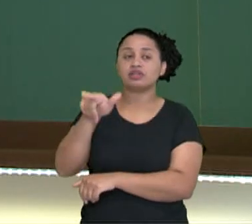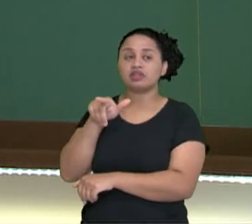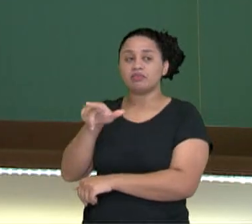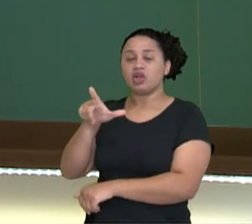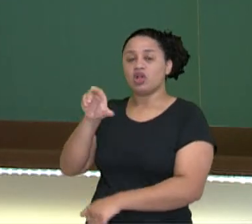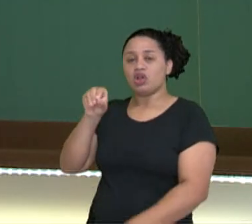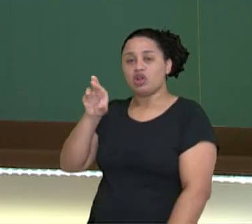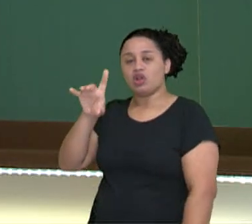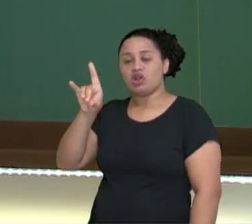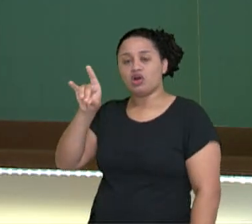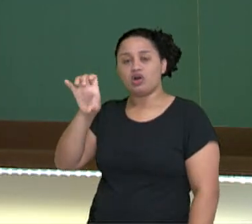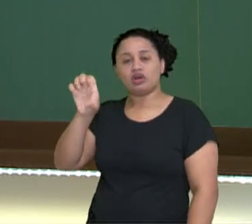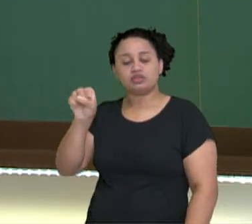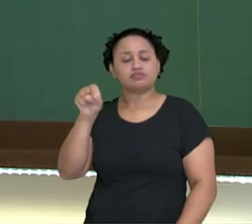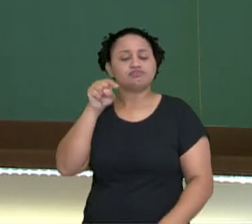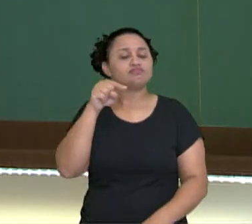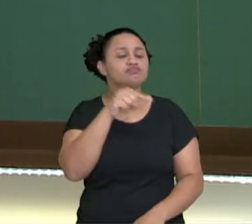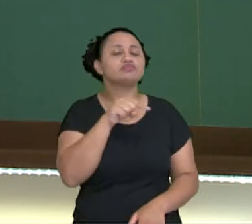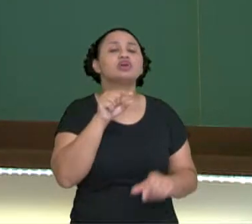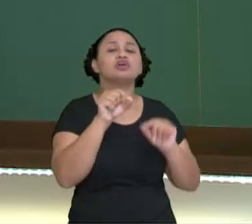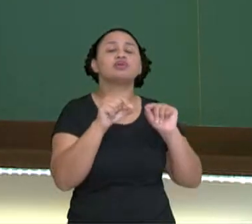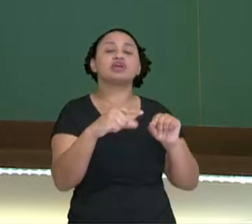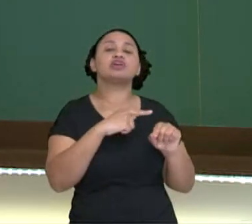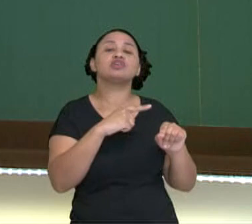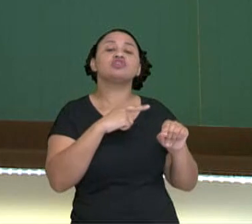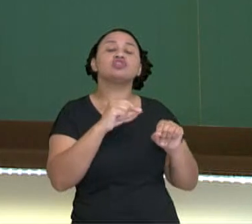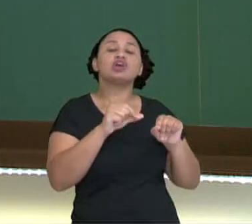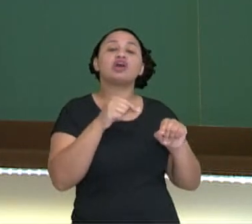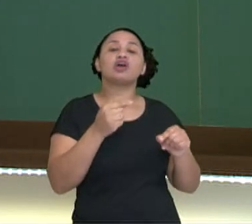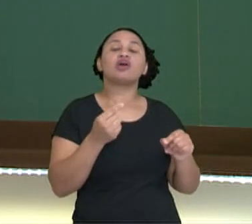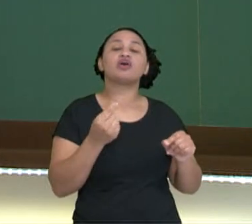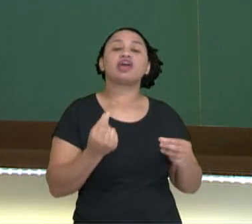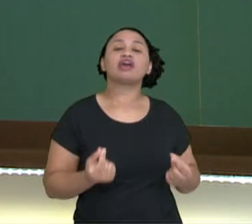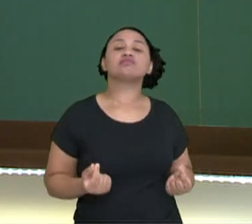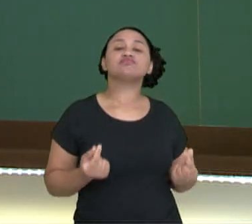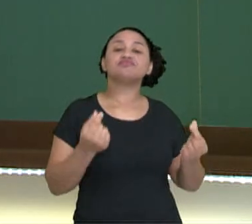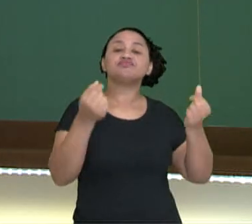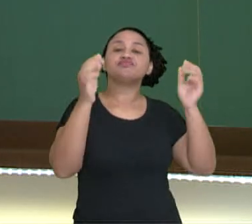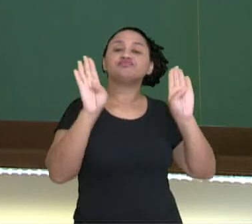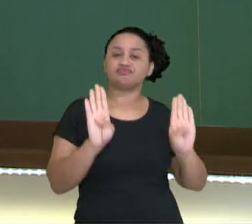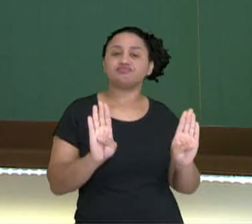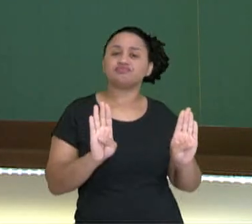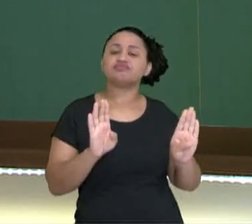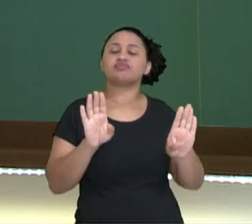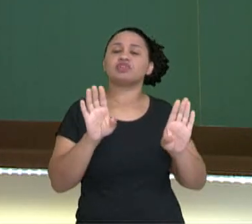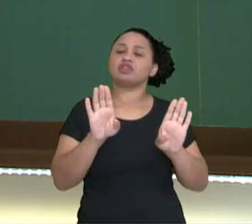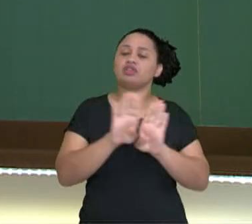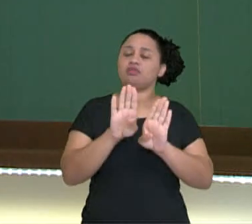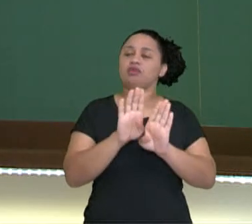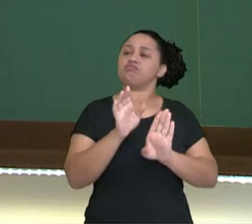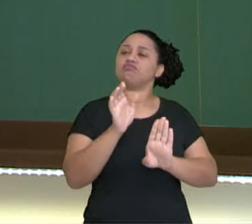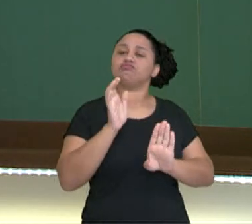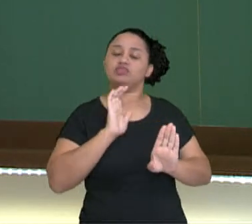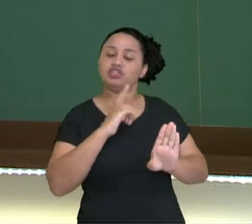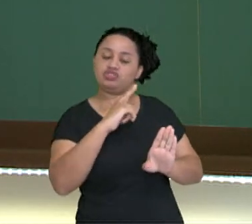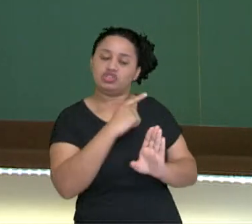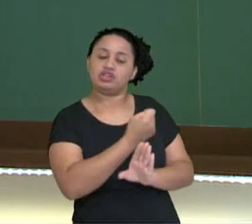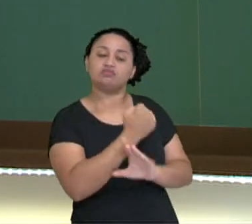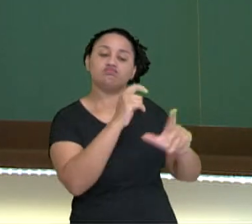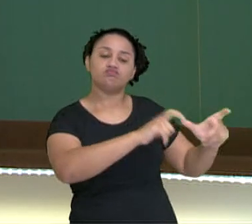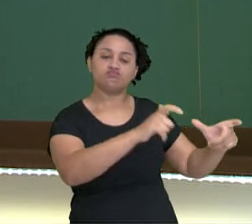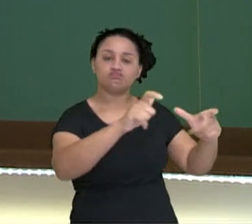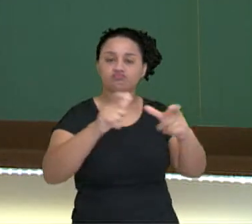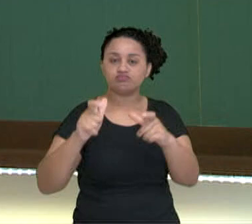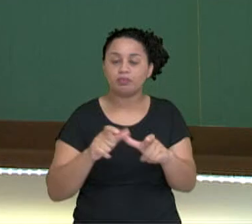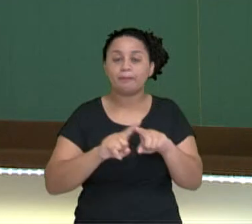A Câmara dos Comuns, ela era composta pela burguesia e por alguns nobres que eram proprietários de terras.